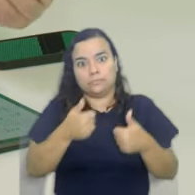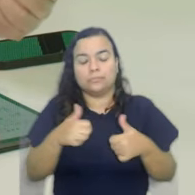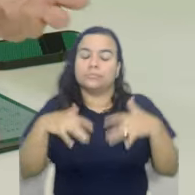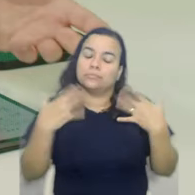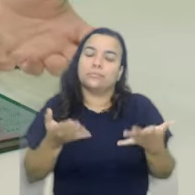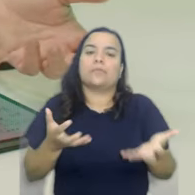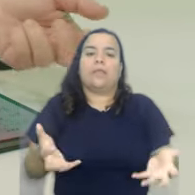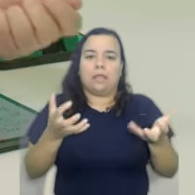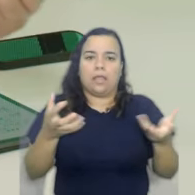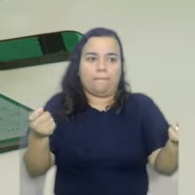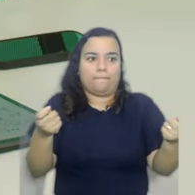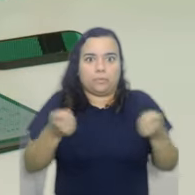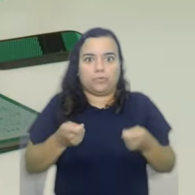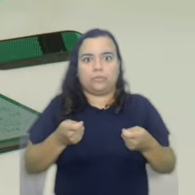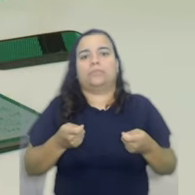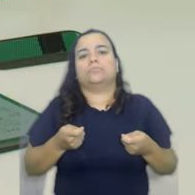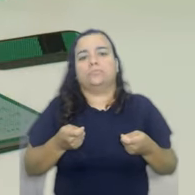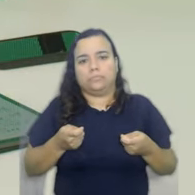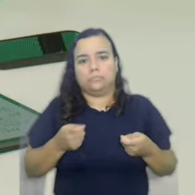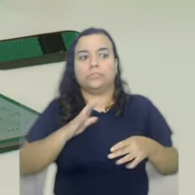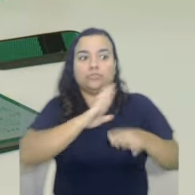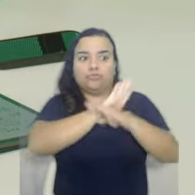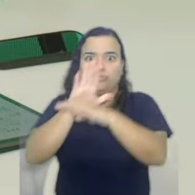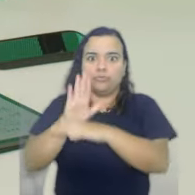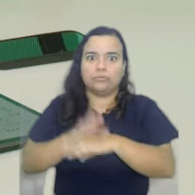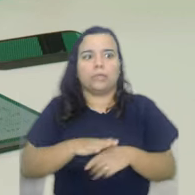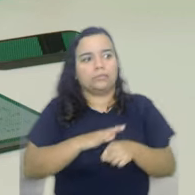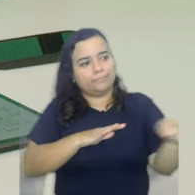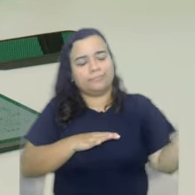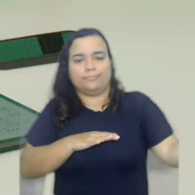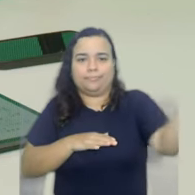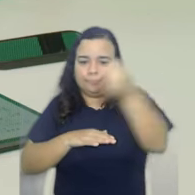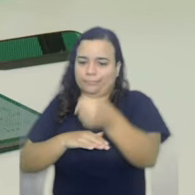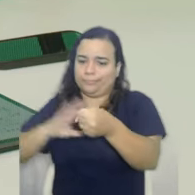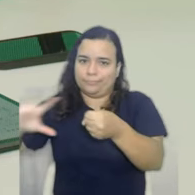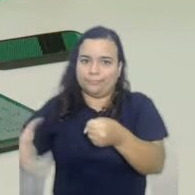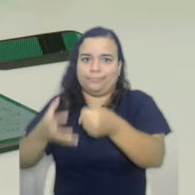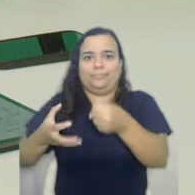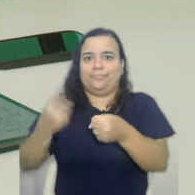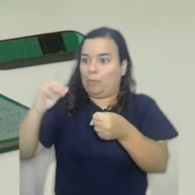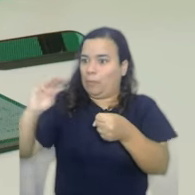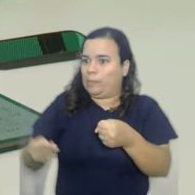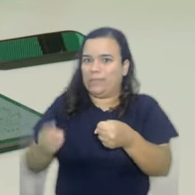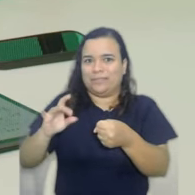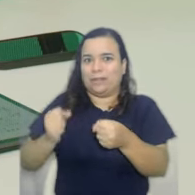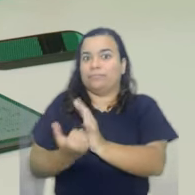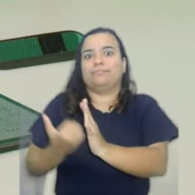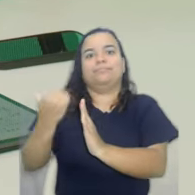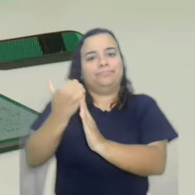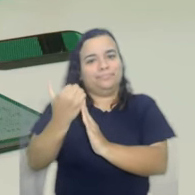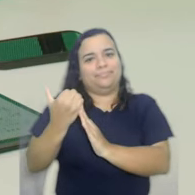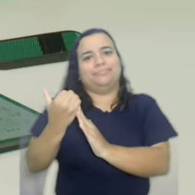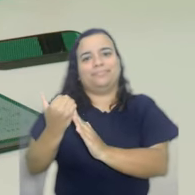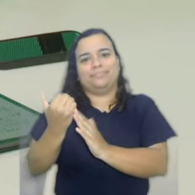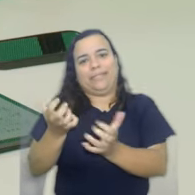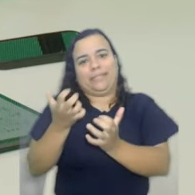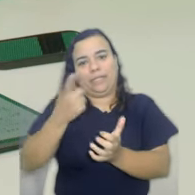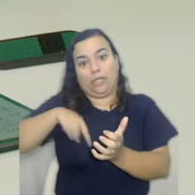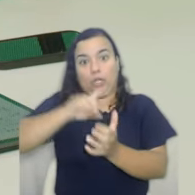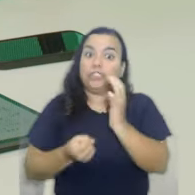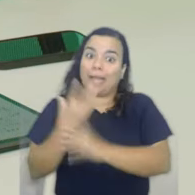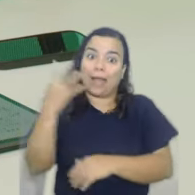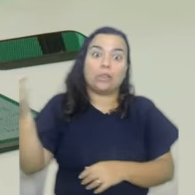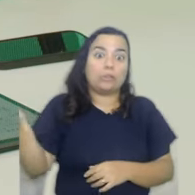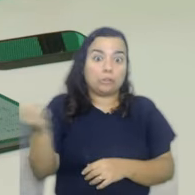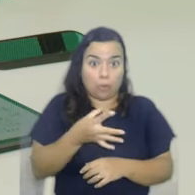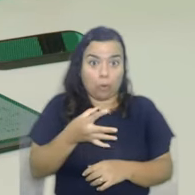puxar estender a mão e trazer essa turma para dentro do negócio através de tecnologia então a gente tá criando um negócio completamente novo por enquanto